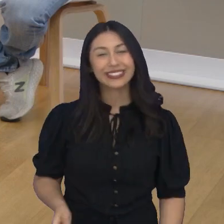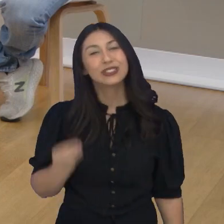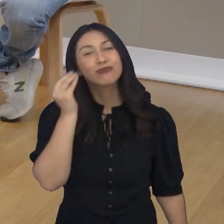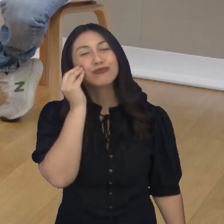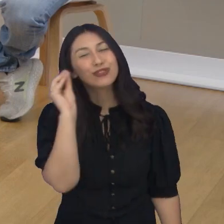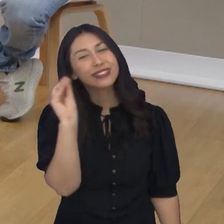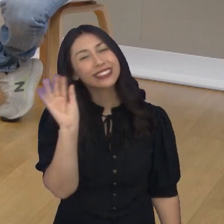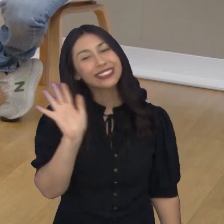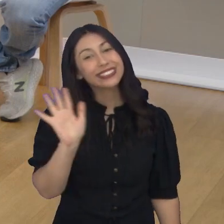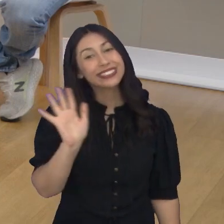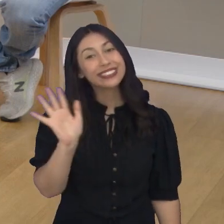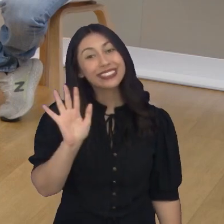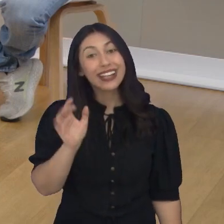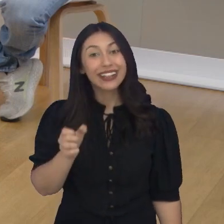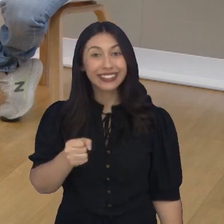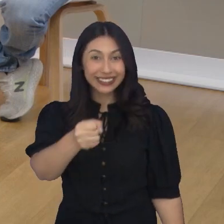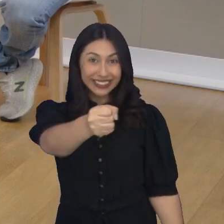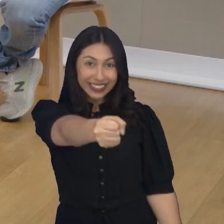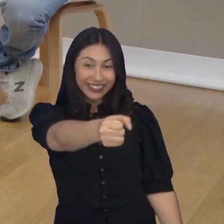Beijo, tchau. Rafa, segura para mim.